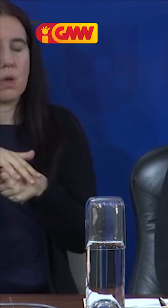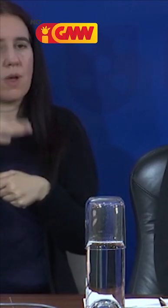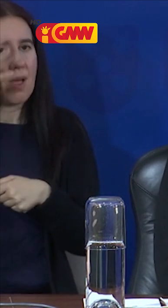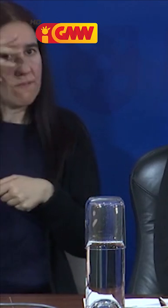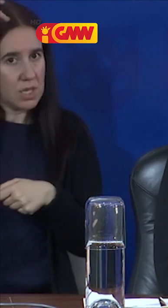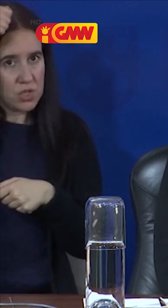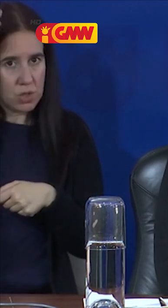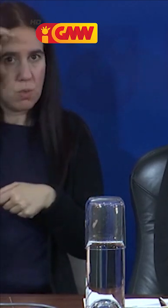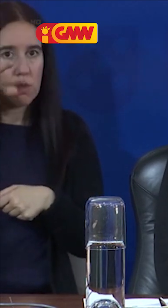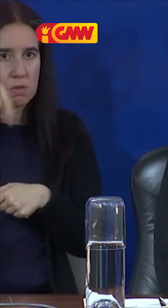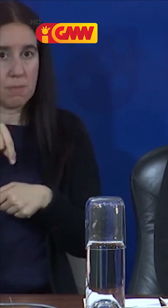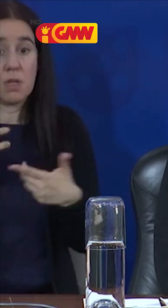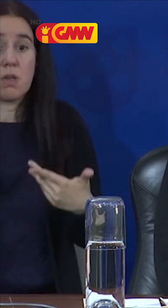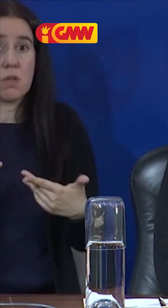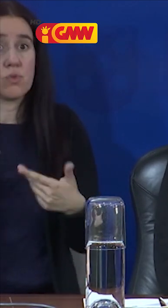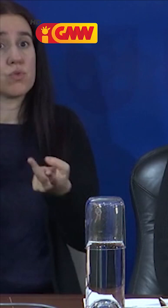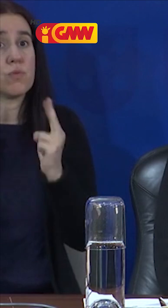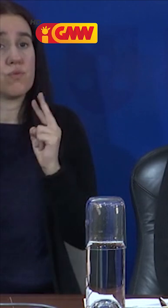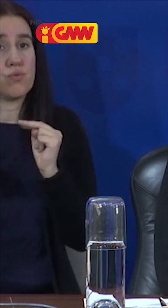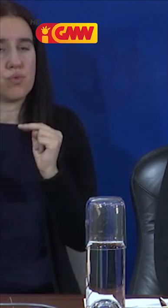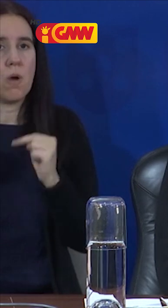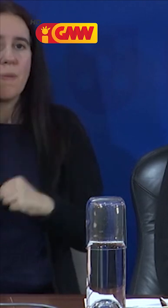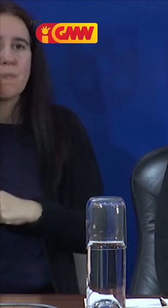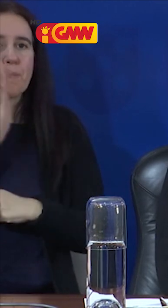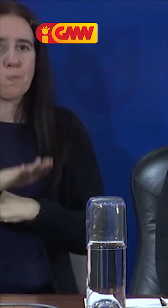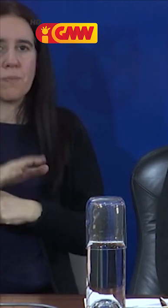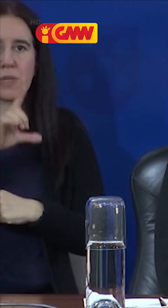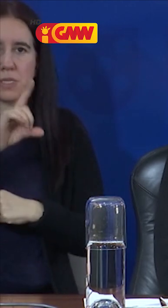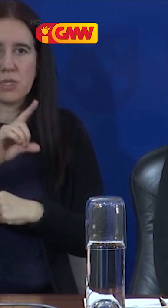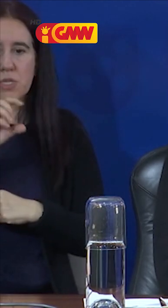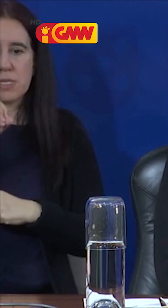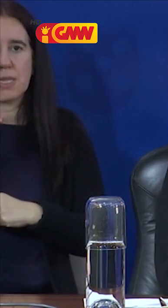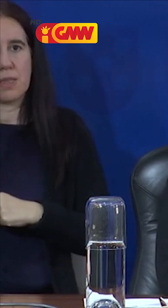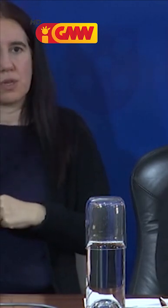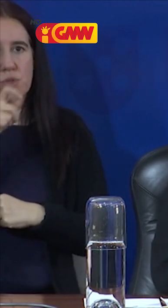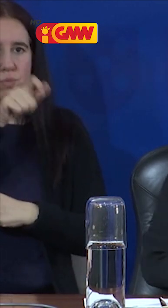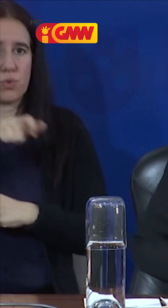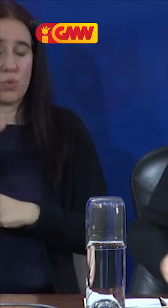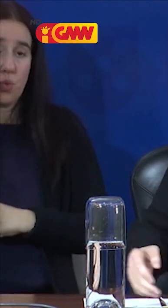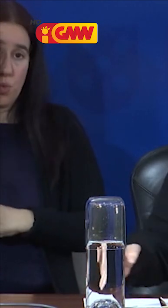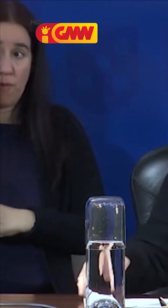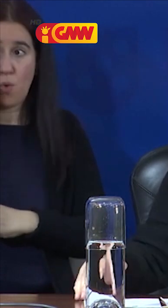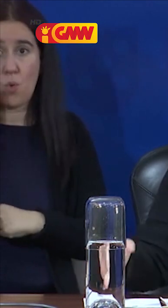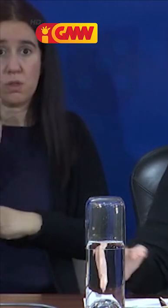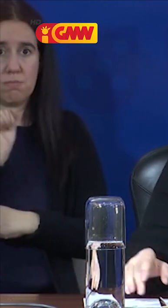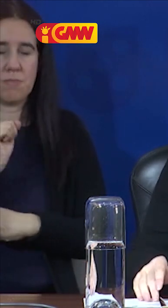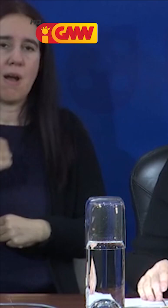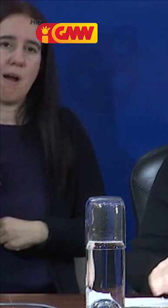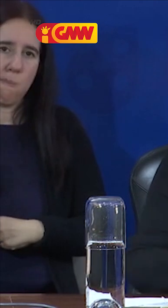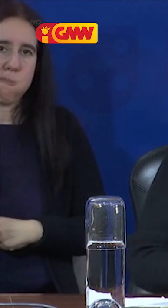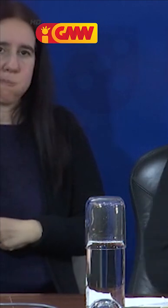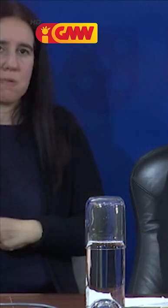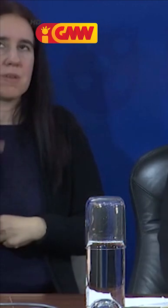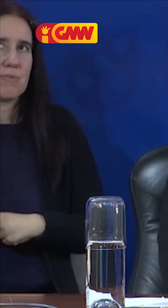Afeganistão. Temos já neste momento disponíveis alojamentos para 603 pessoas. Estes são os números de ontem e sei que já